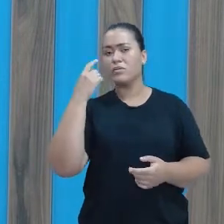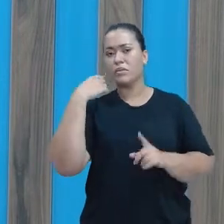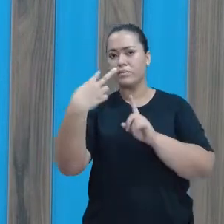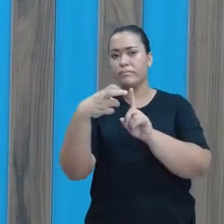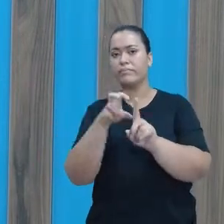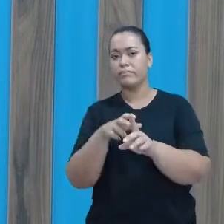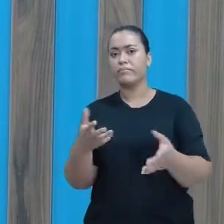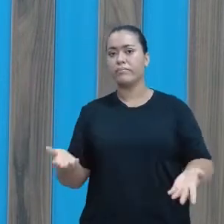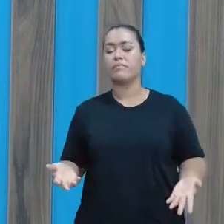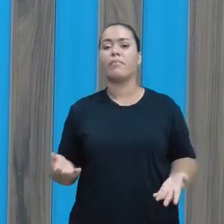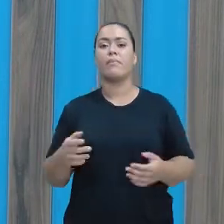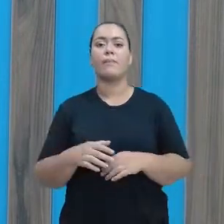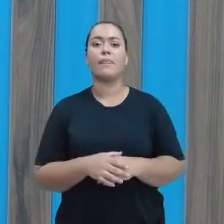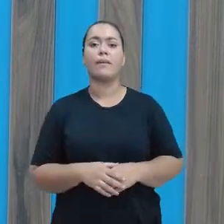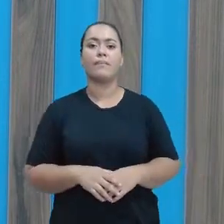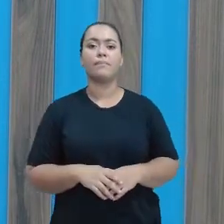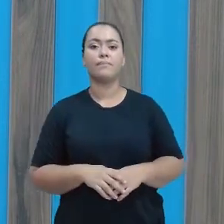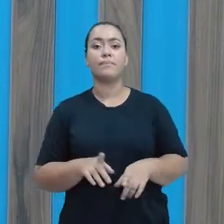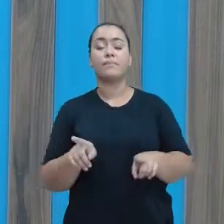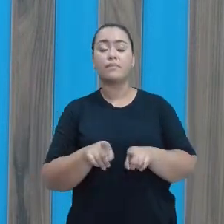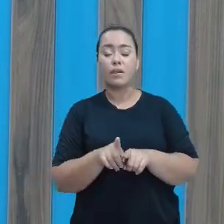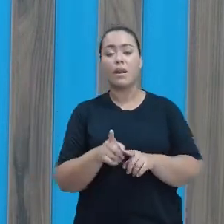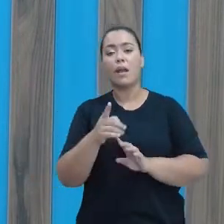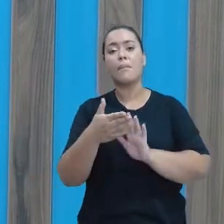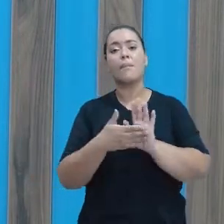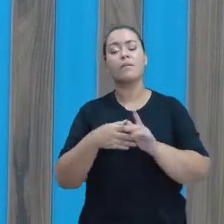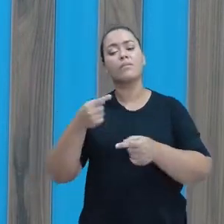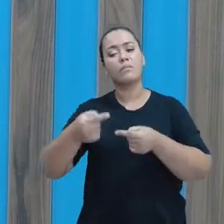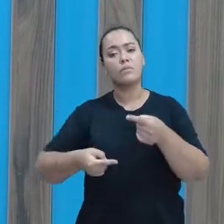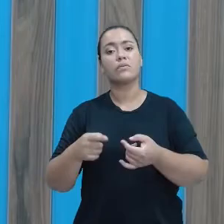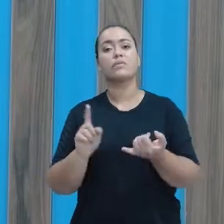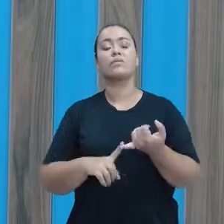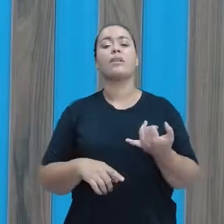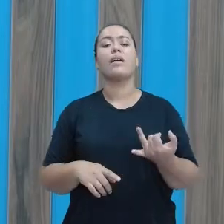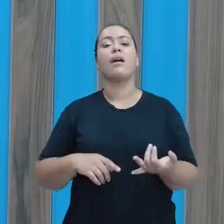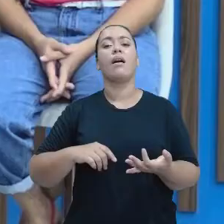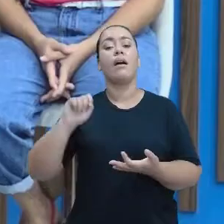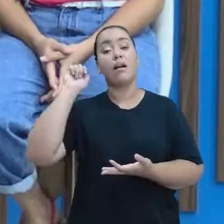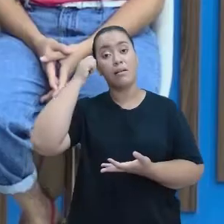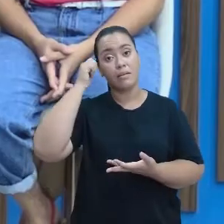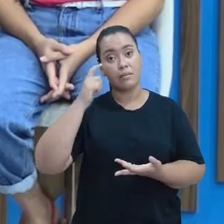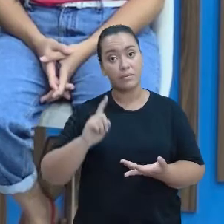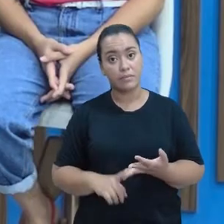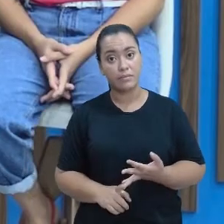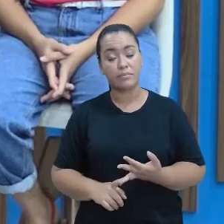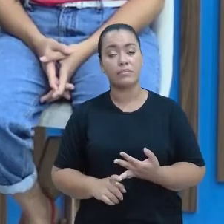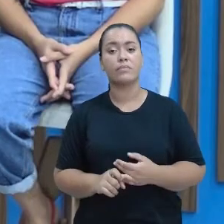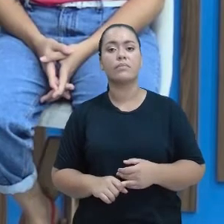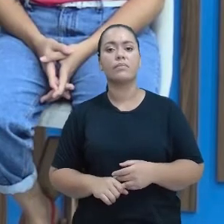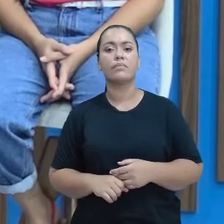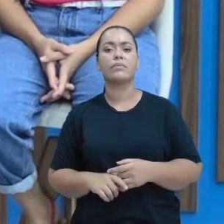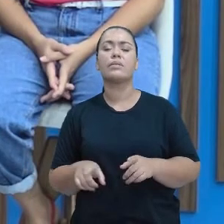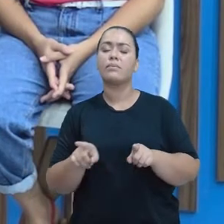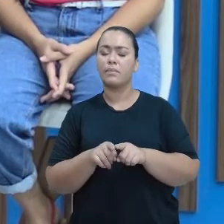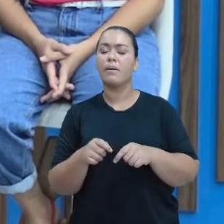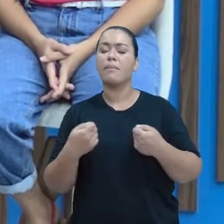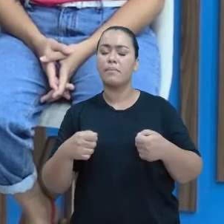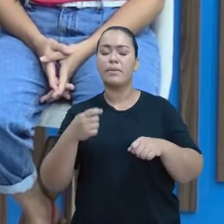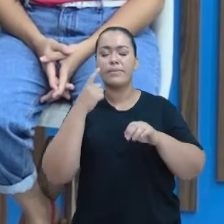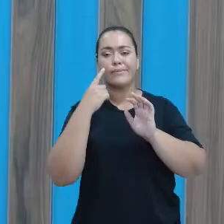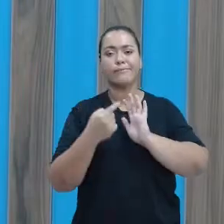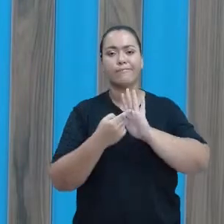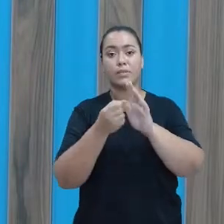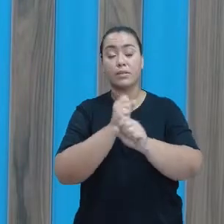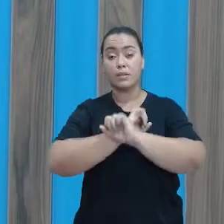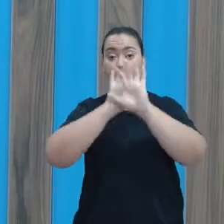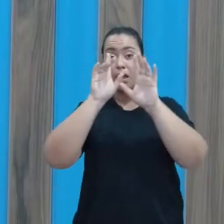que traz, de fato, uma pauta política, racial, né, enfim, a gente trazer essa dimensão bem mais ampla, né,